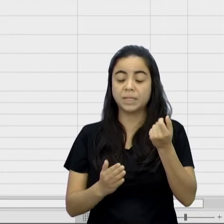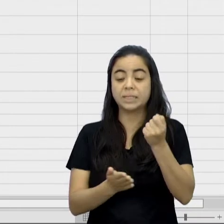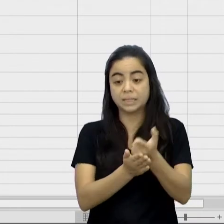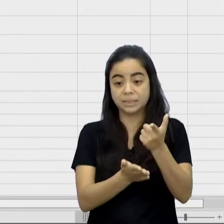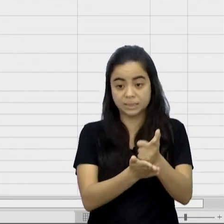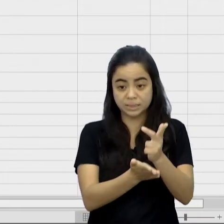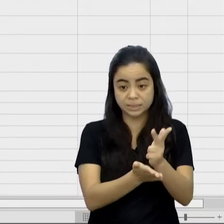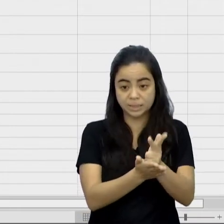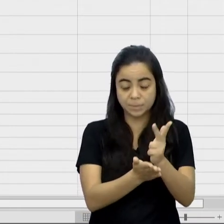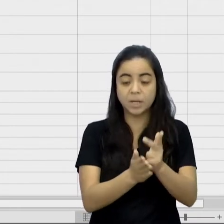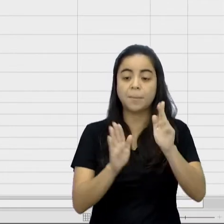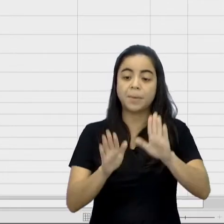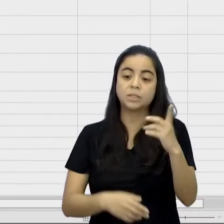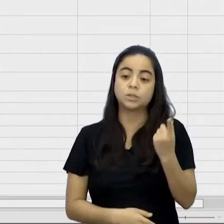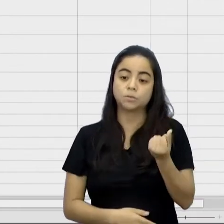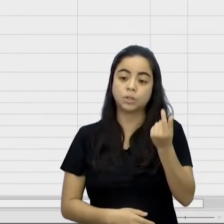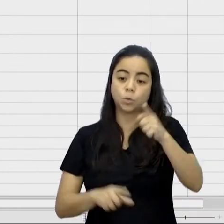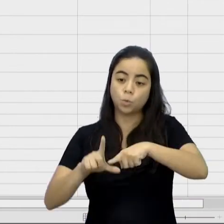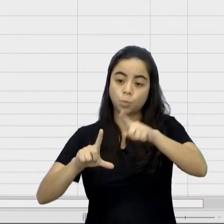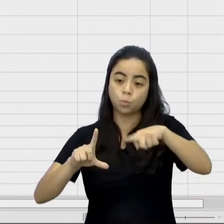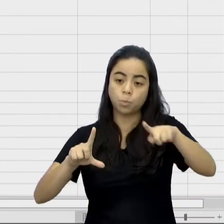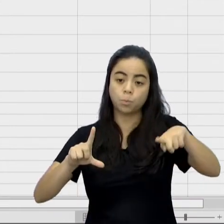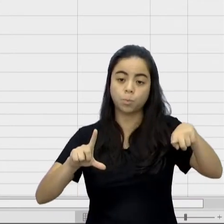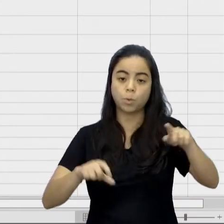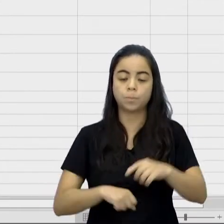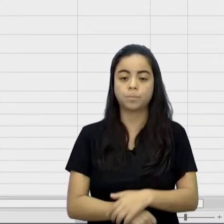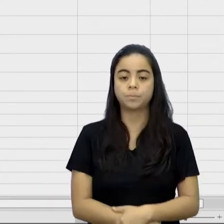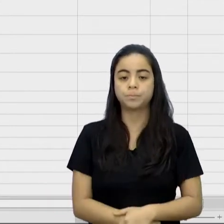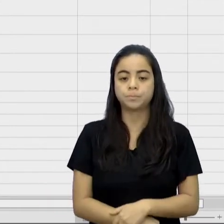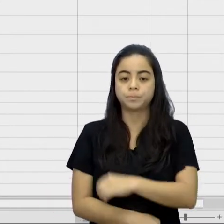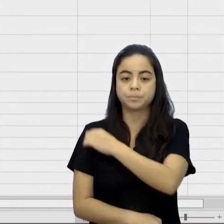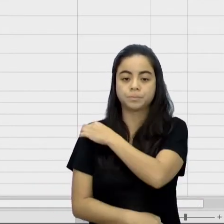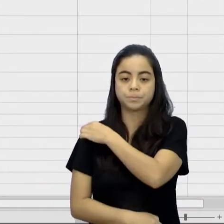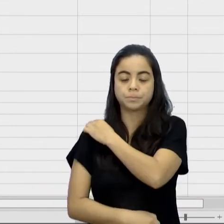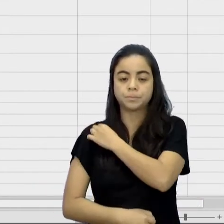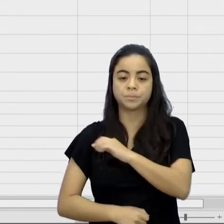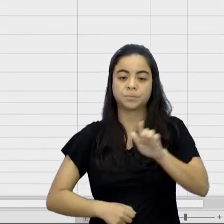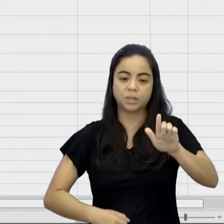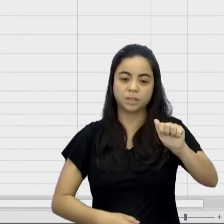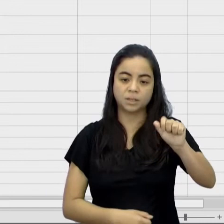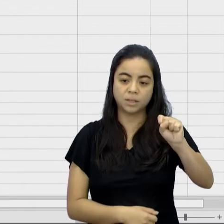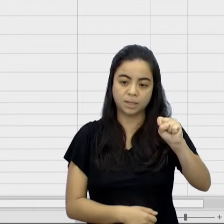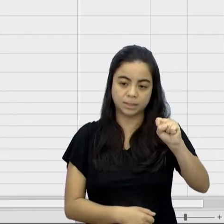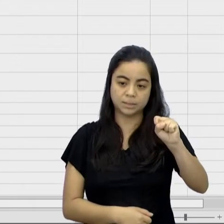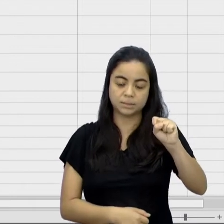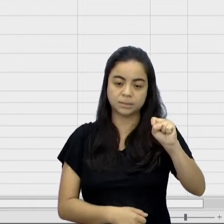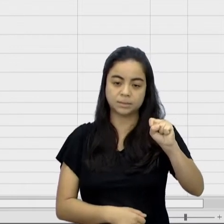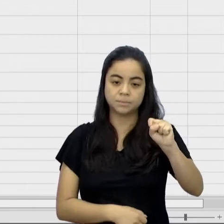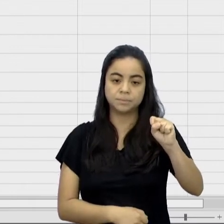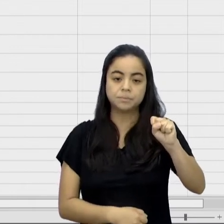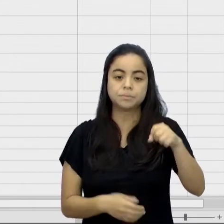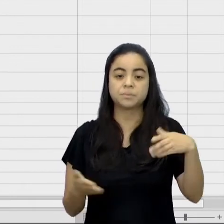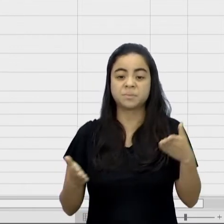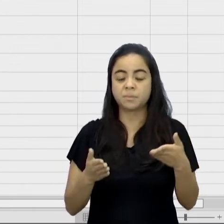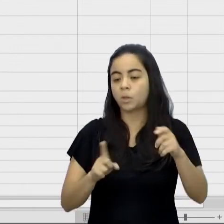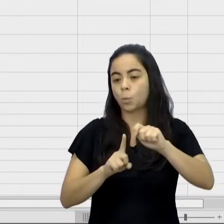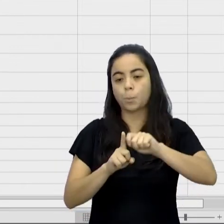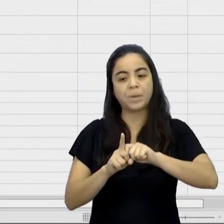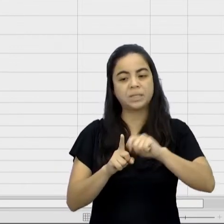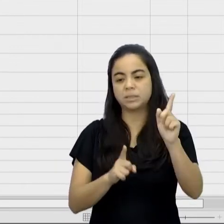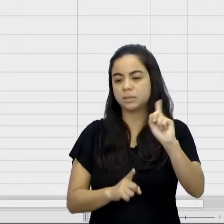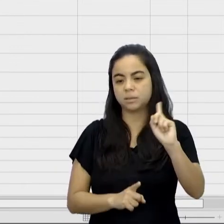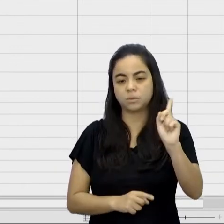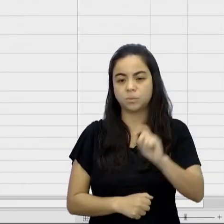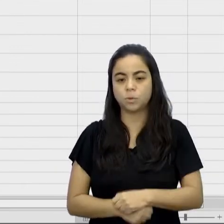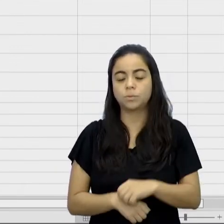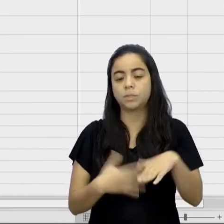Água. 70? 70 de água. Aí o gás, o botijão, se a gente compra ou não. Nesse mês a gente não comprou, a gente vai